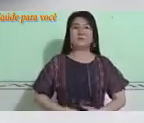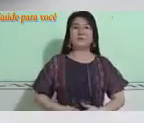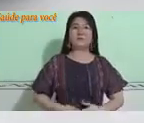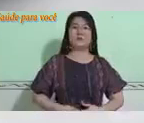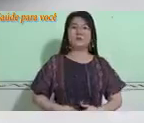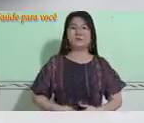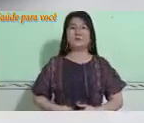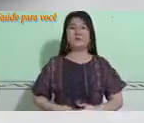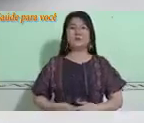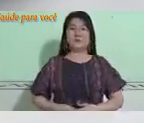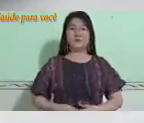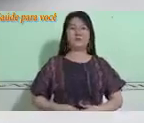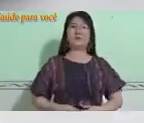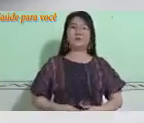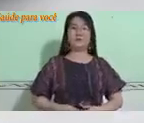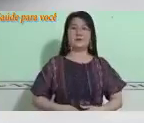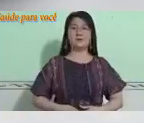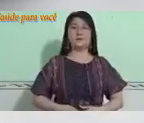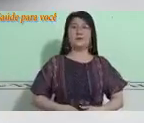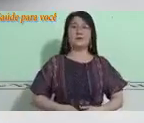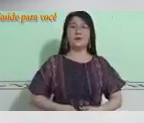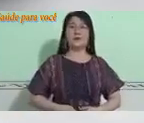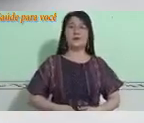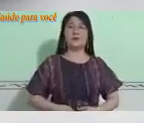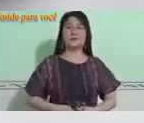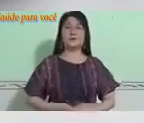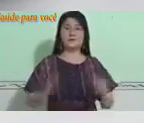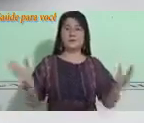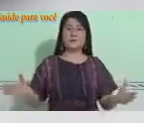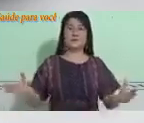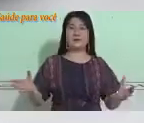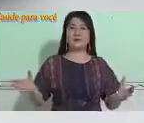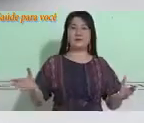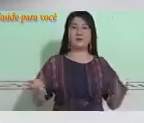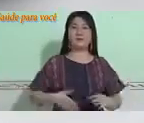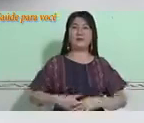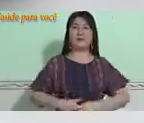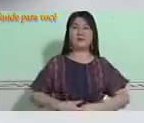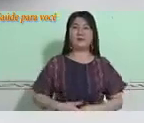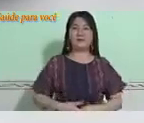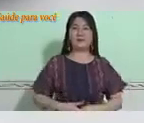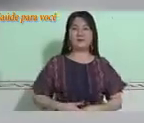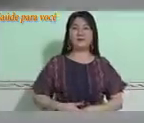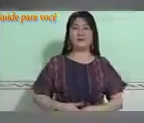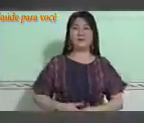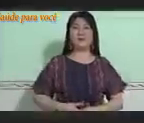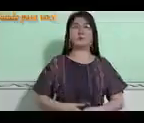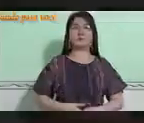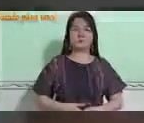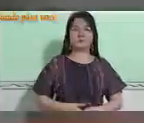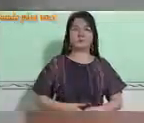Os obesos devem adotar uma dieta, vírgula, para diminuir o peso dos pés, vírgula, e todos os pacientes devem comprar